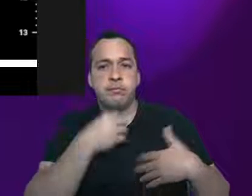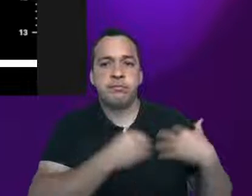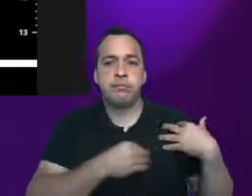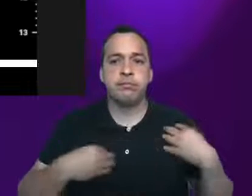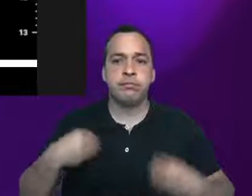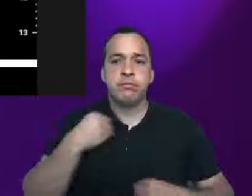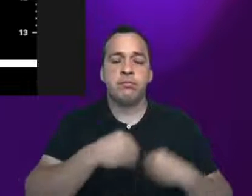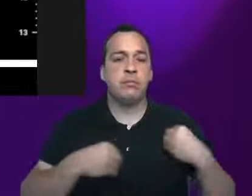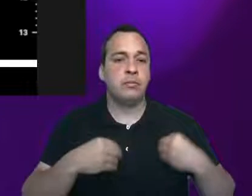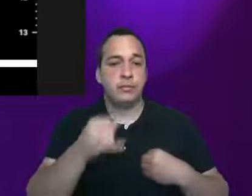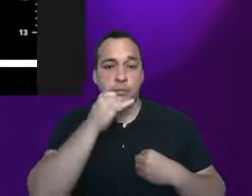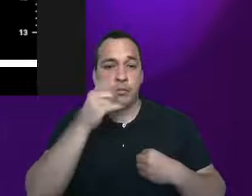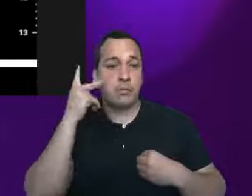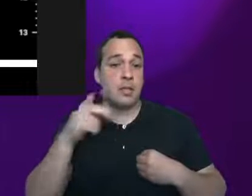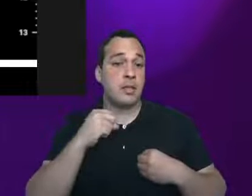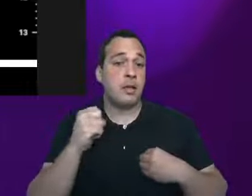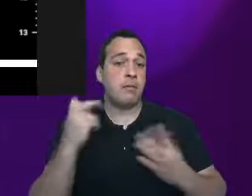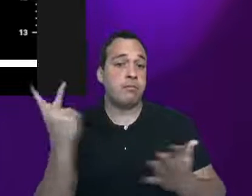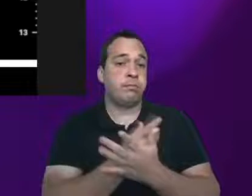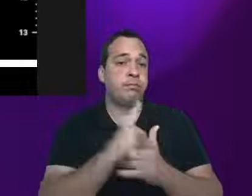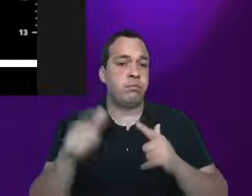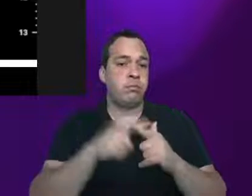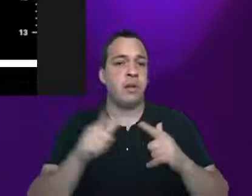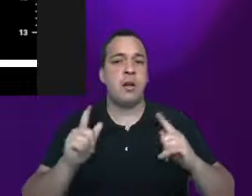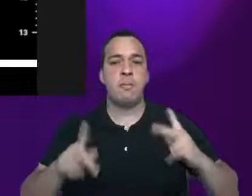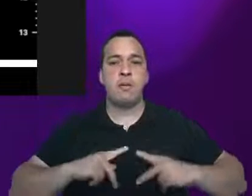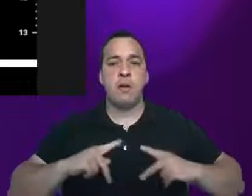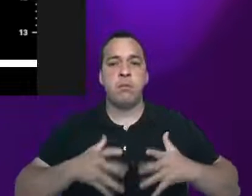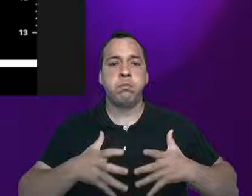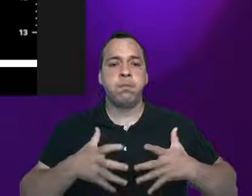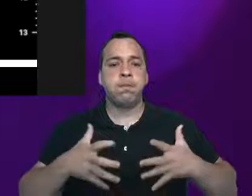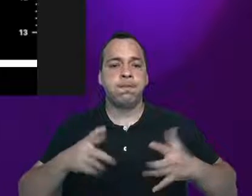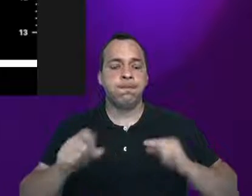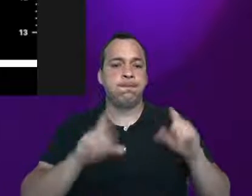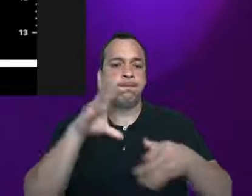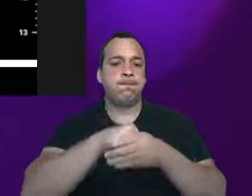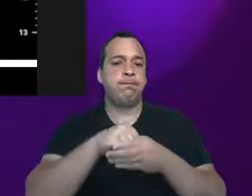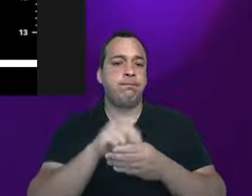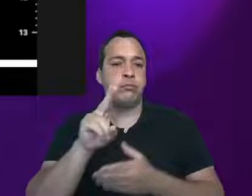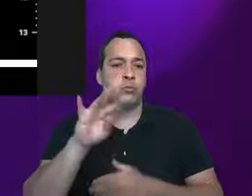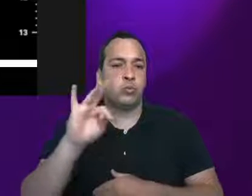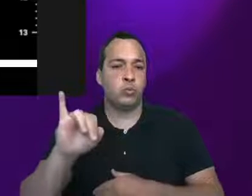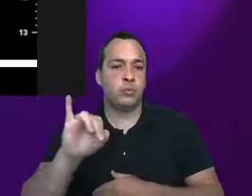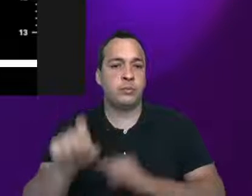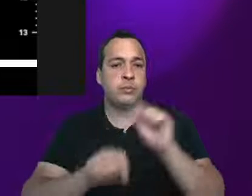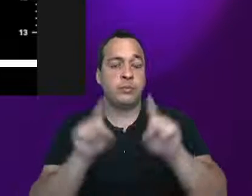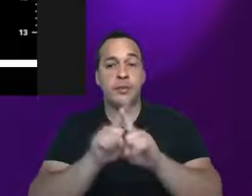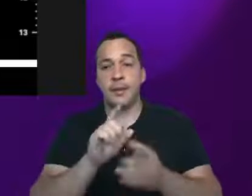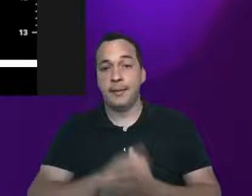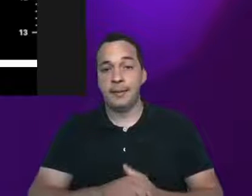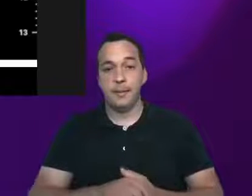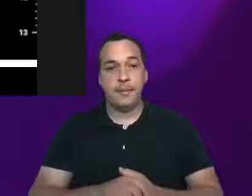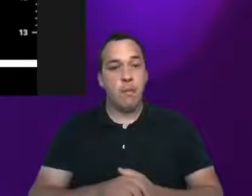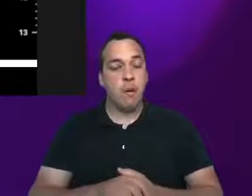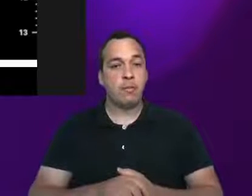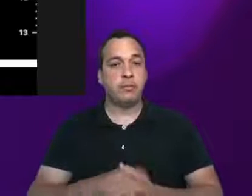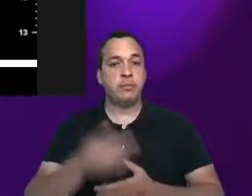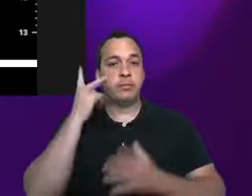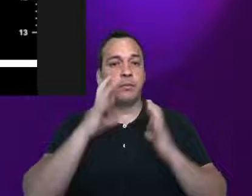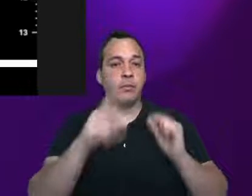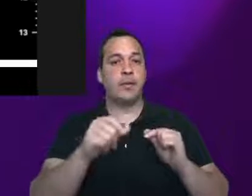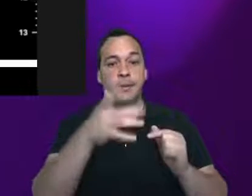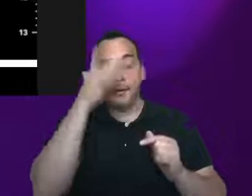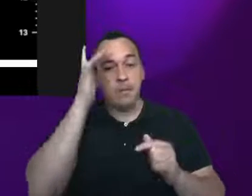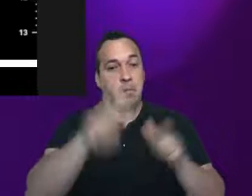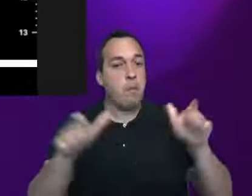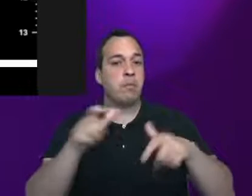de congestão pulmonar. Nesse trabalho, feito numa unidade de terapia intensiva, quando foi insonado todos os pacientes da terapia